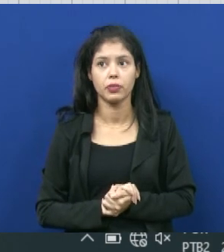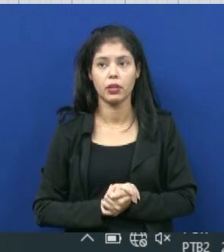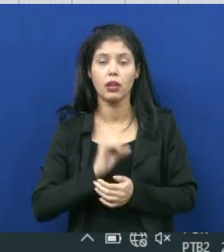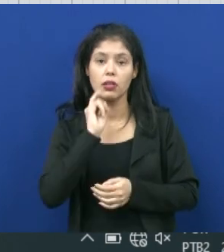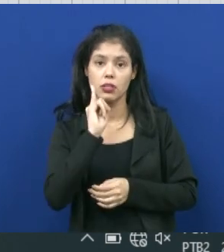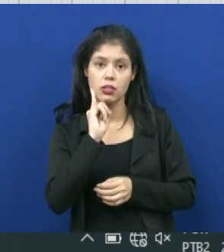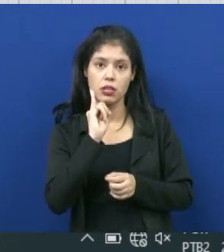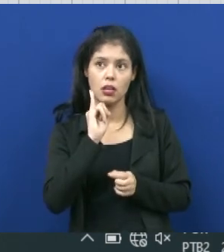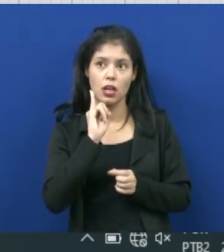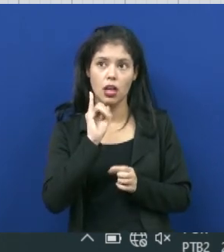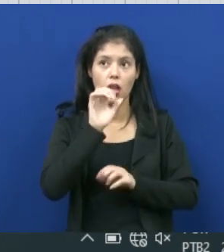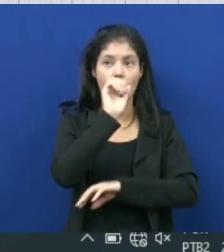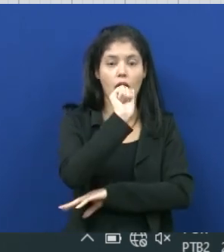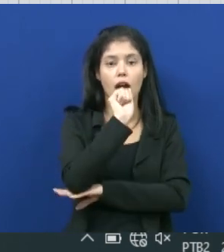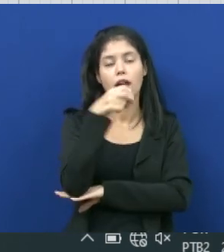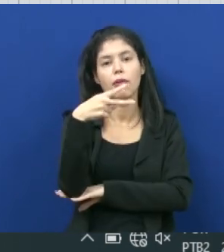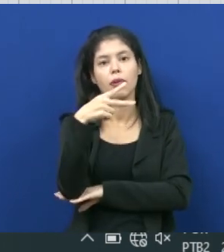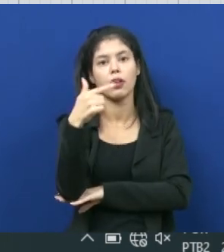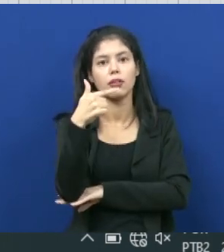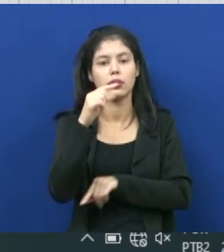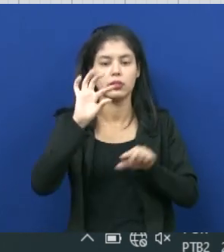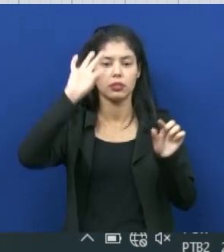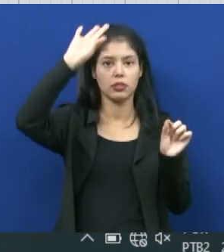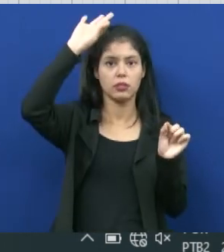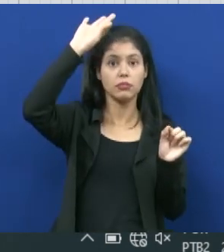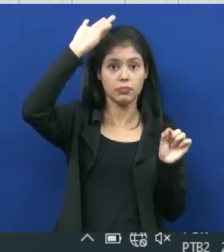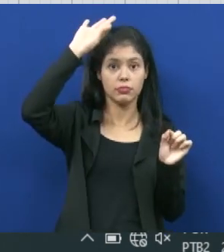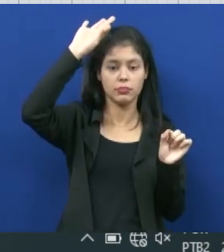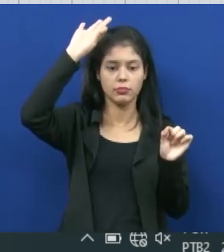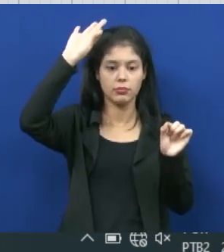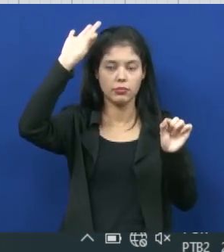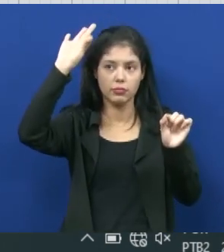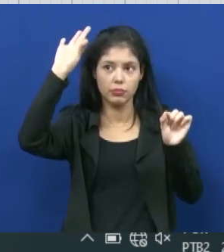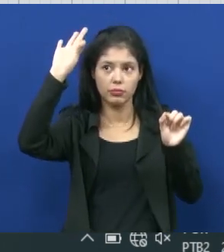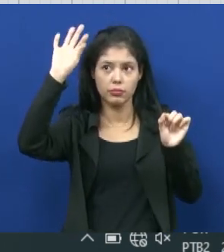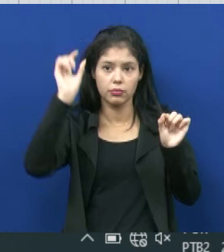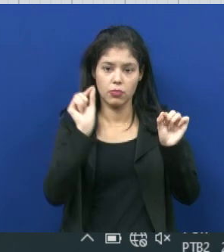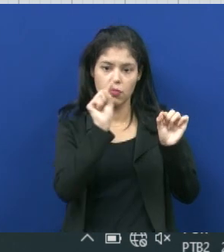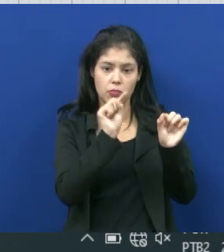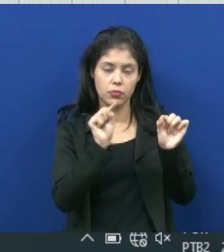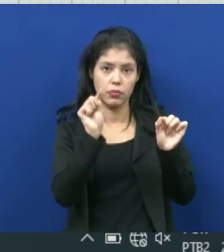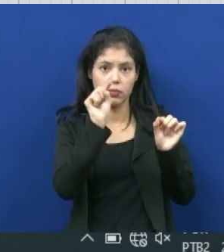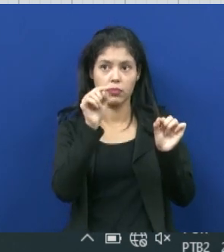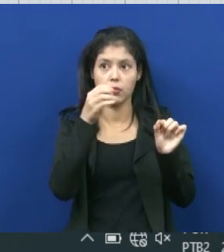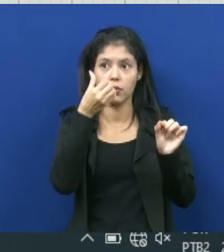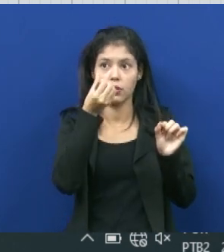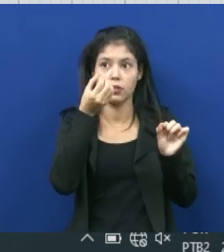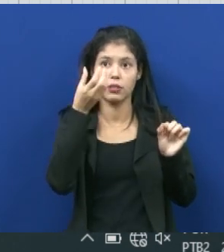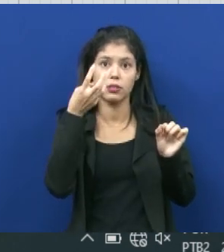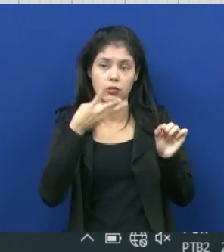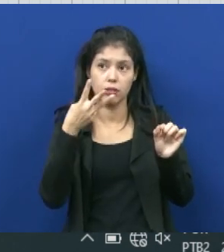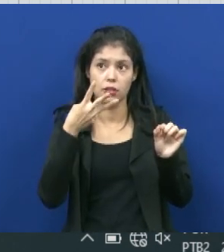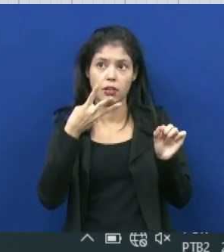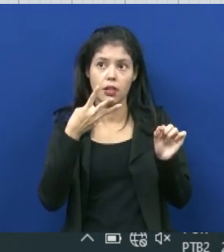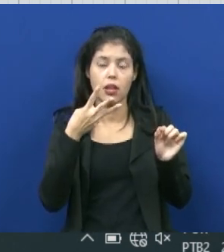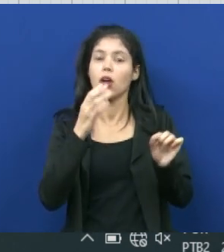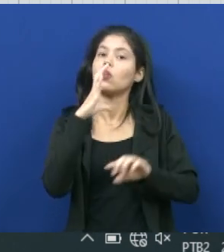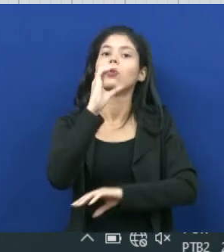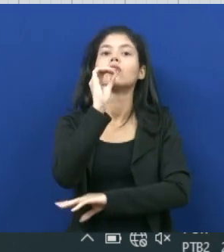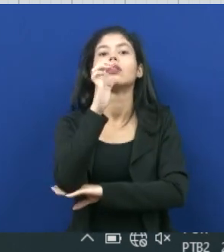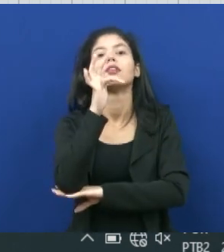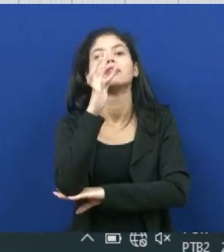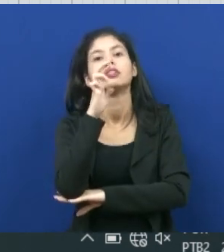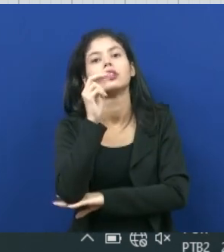Se eu colocar o A igual a 2, vejam que agora o ângulo é de aproximadamente 63 graus. Então, o coeficiente angular